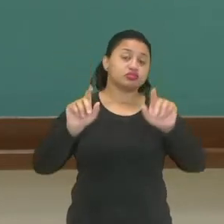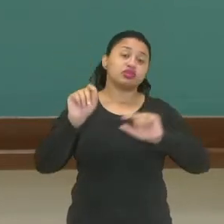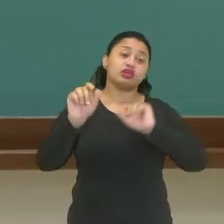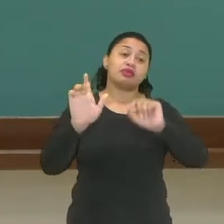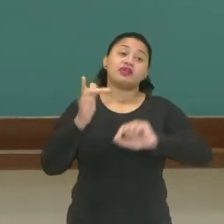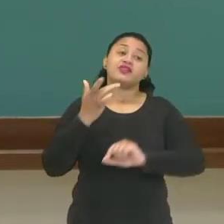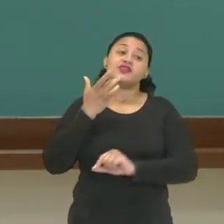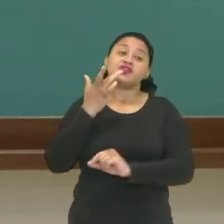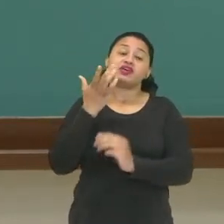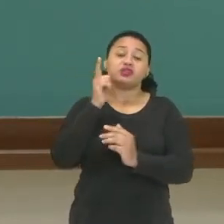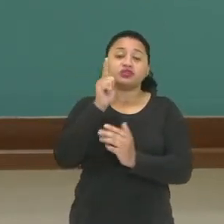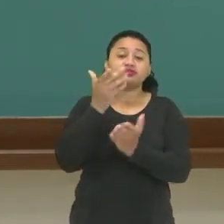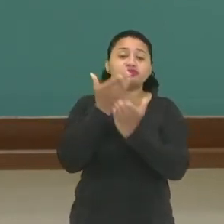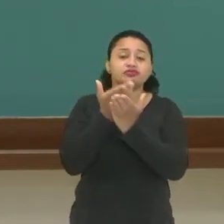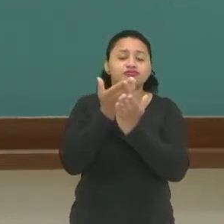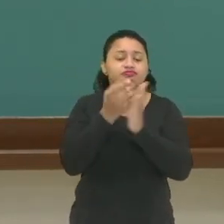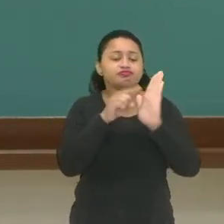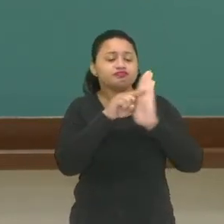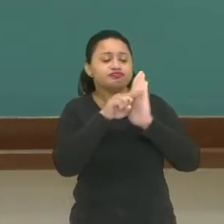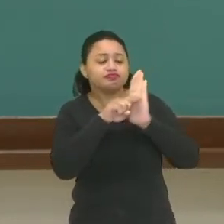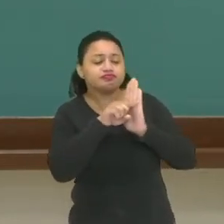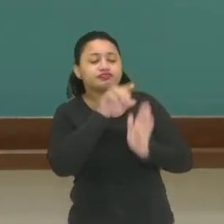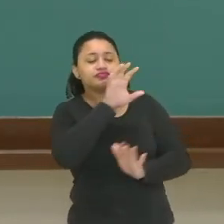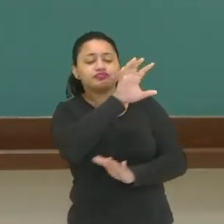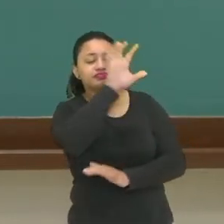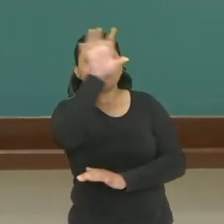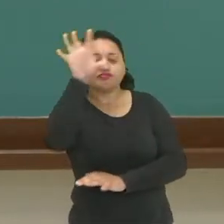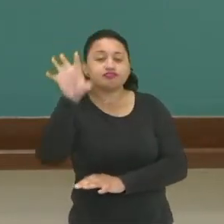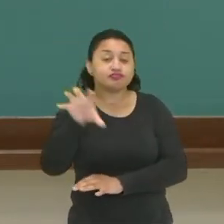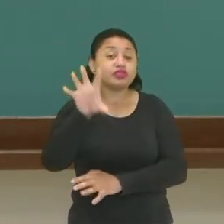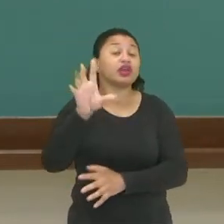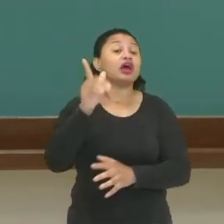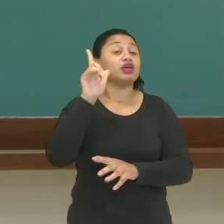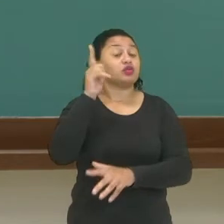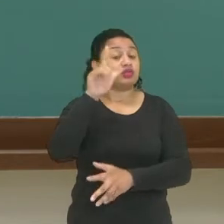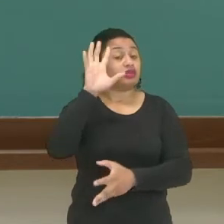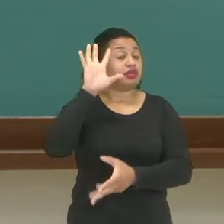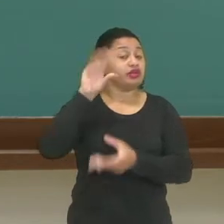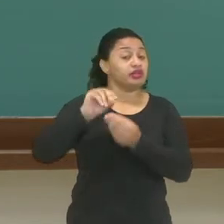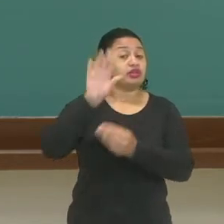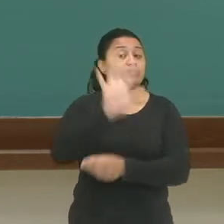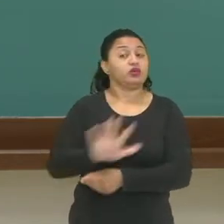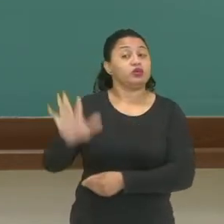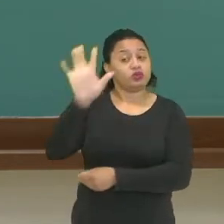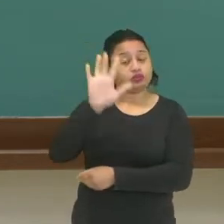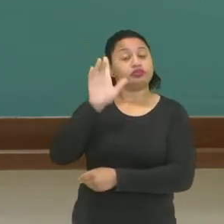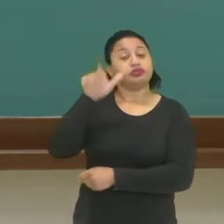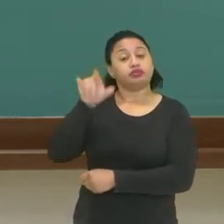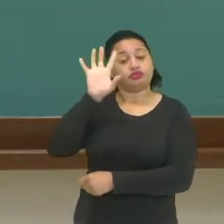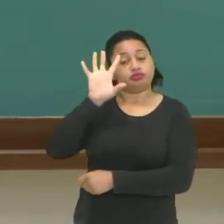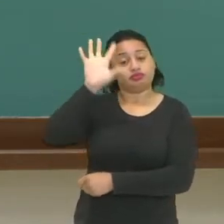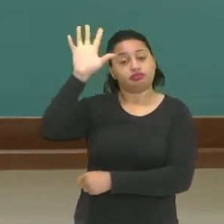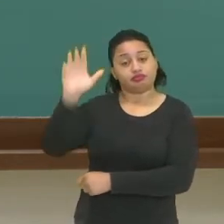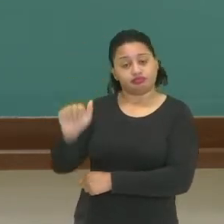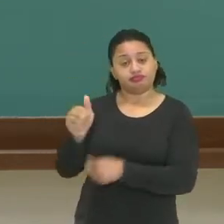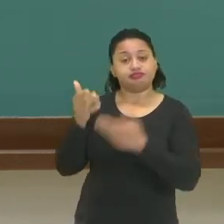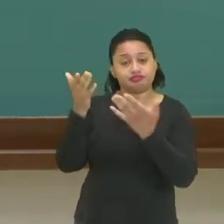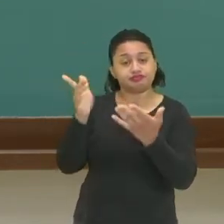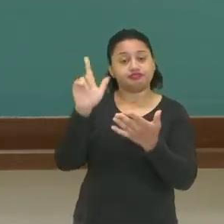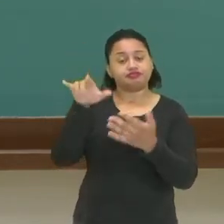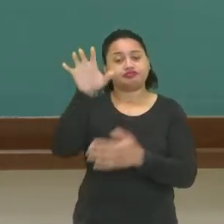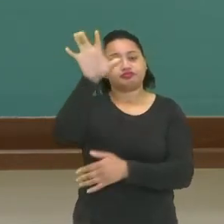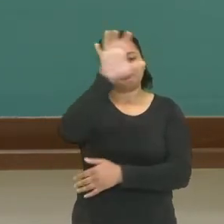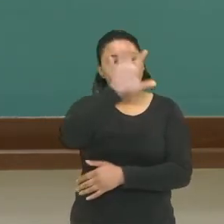facilitar o estudo de cada região e entender o todo, né, no caso do continente africano. Então, basicamente, isso é